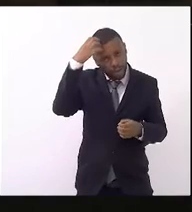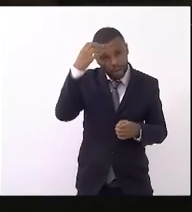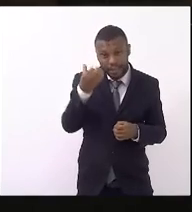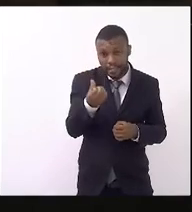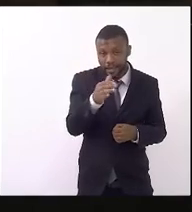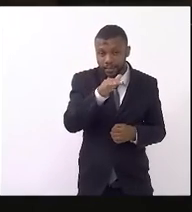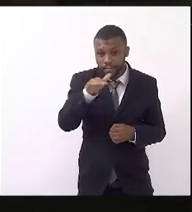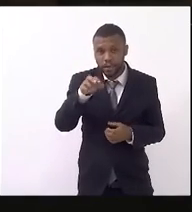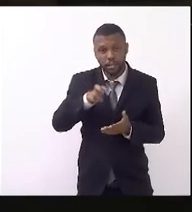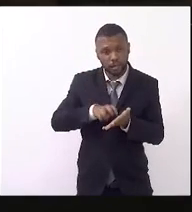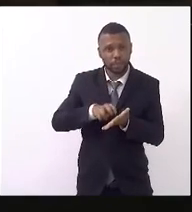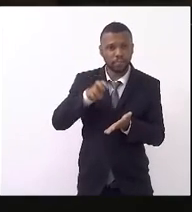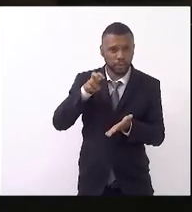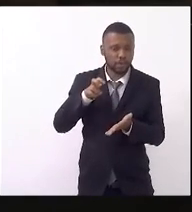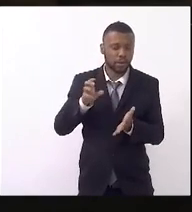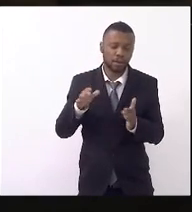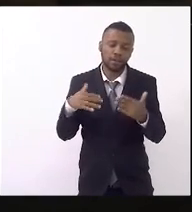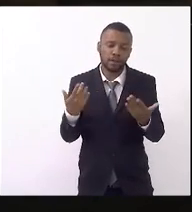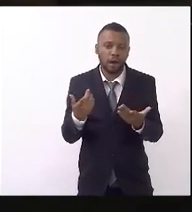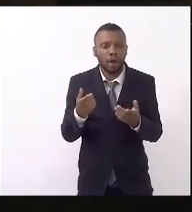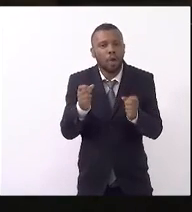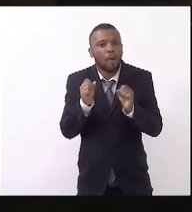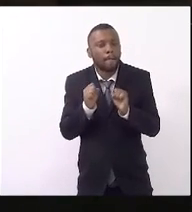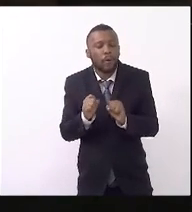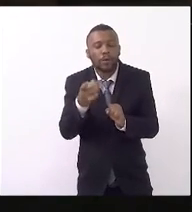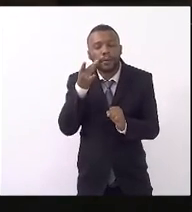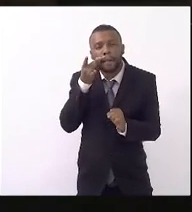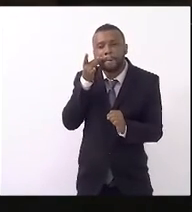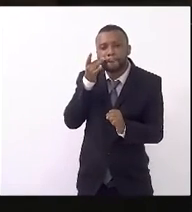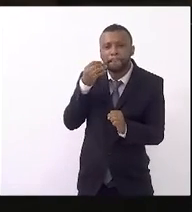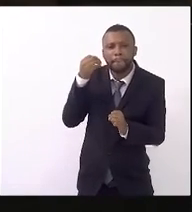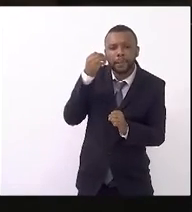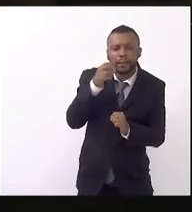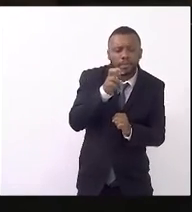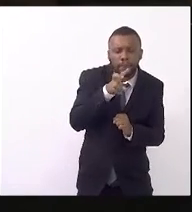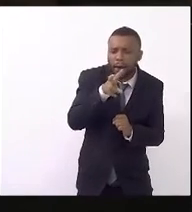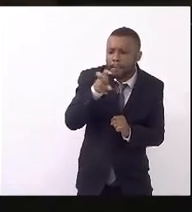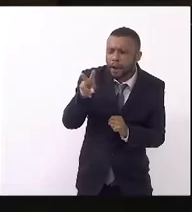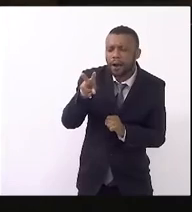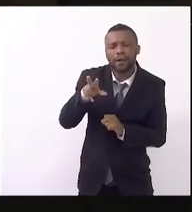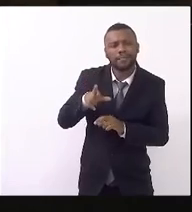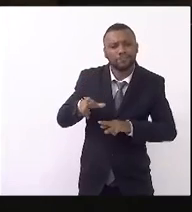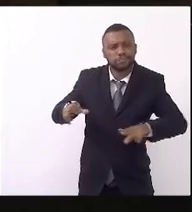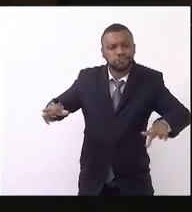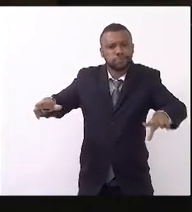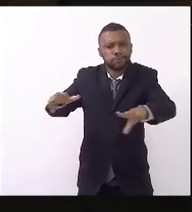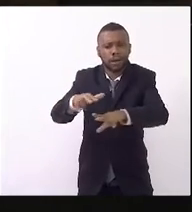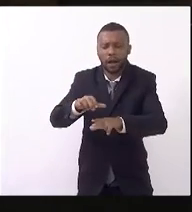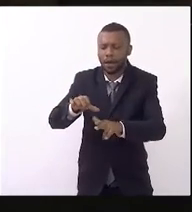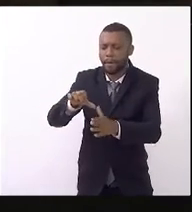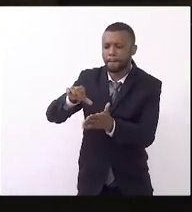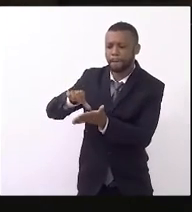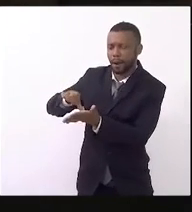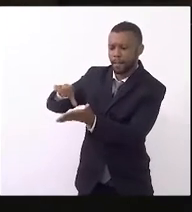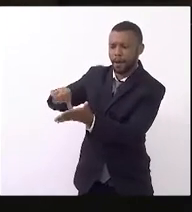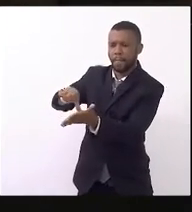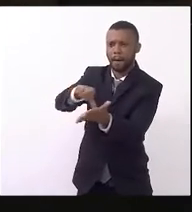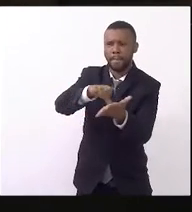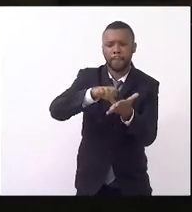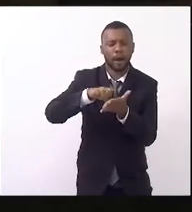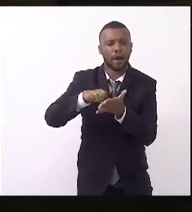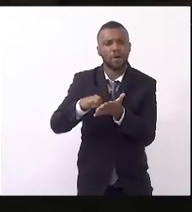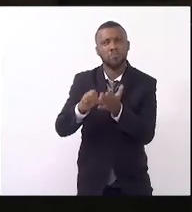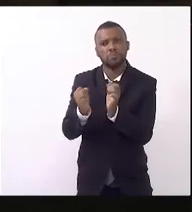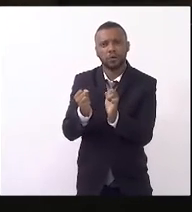da manhã, e pude presenciar vários pontos ainda de queda